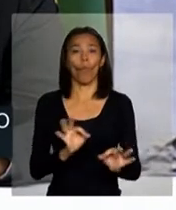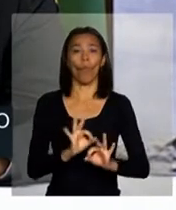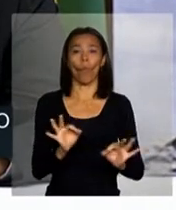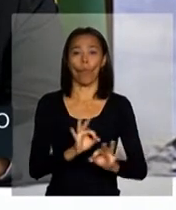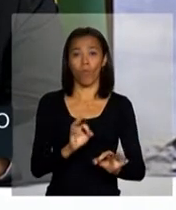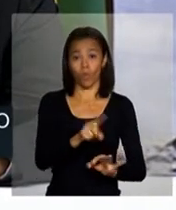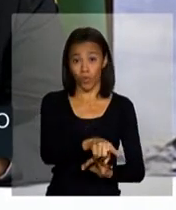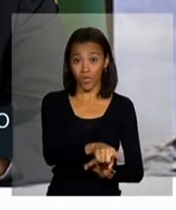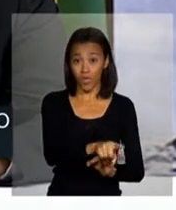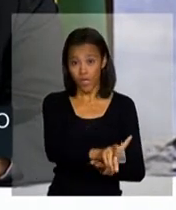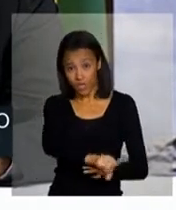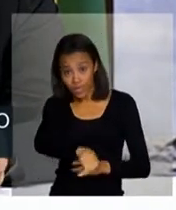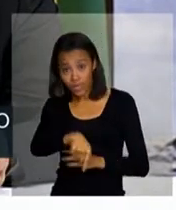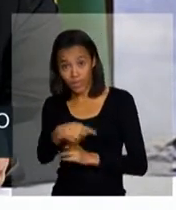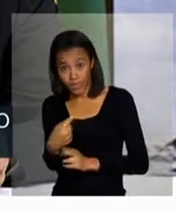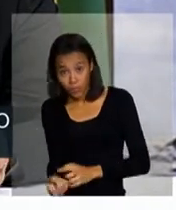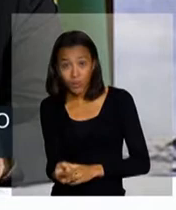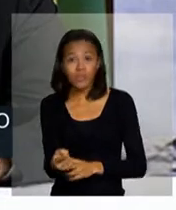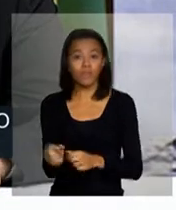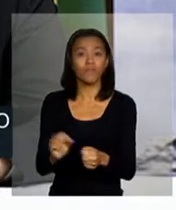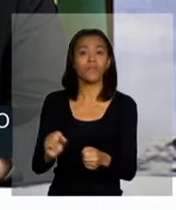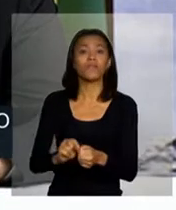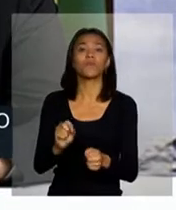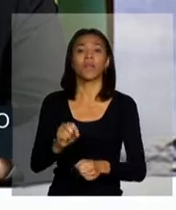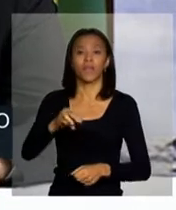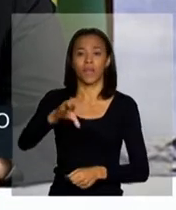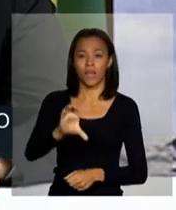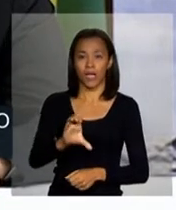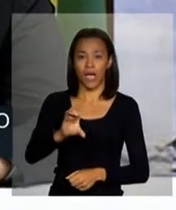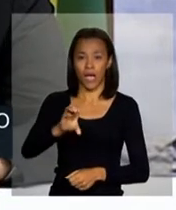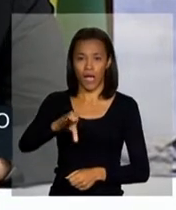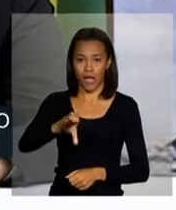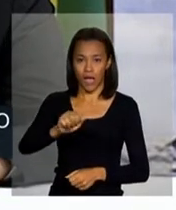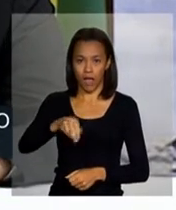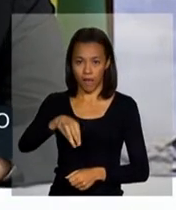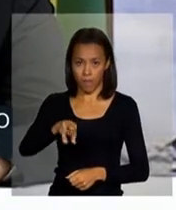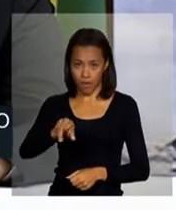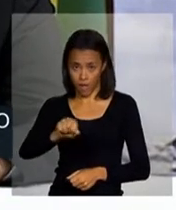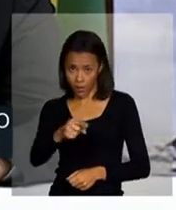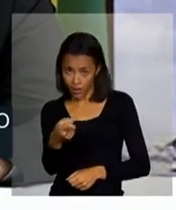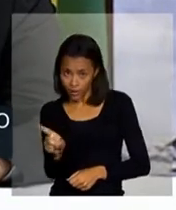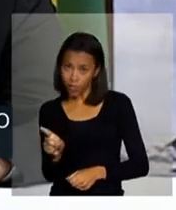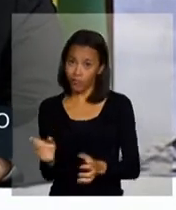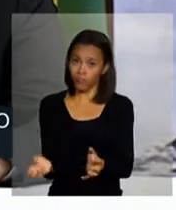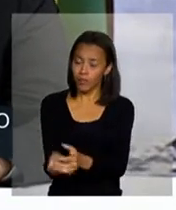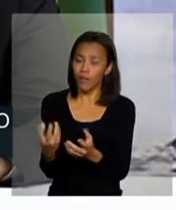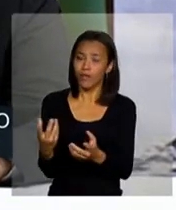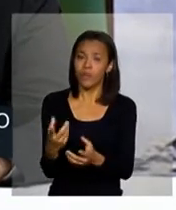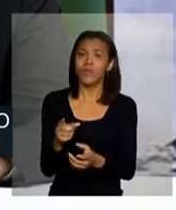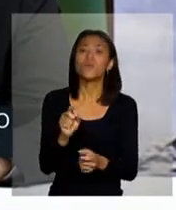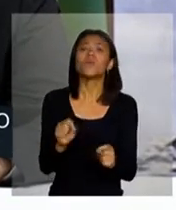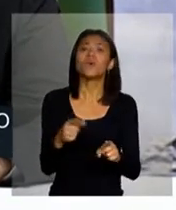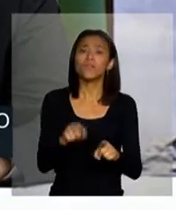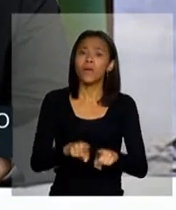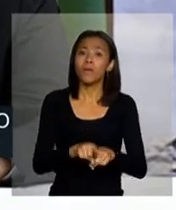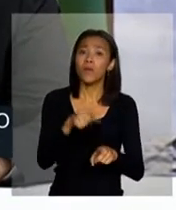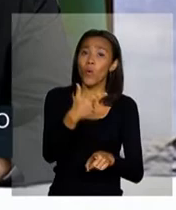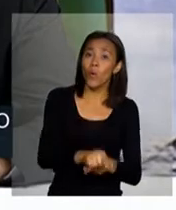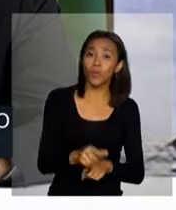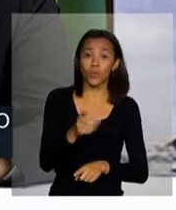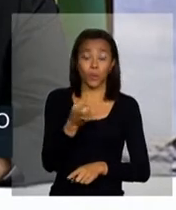transformarem em carcinicultores, produzirem camarão. Há também uma atividade que cresce muito no país, que é o peixe